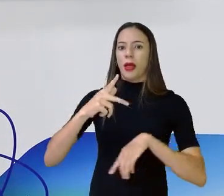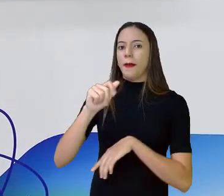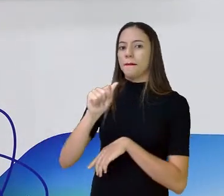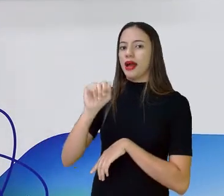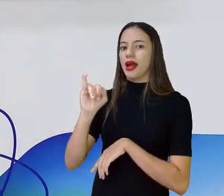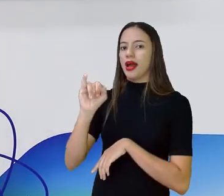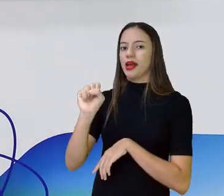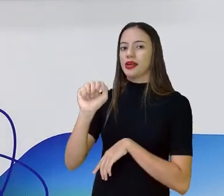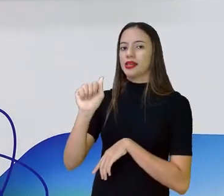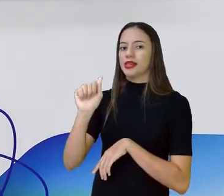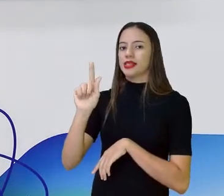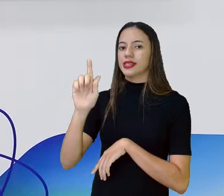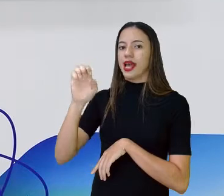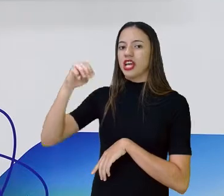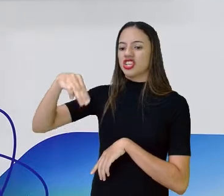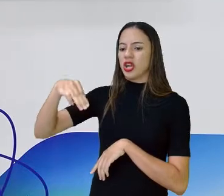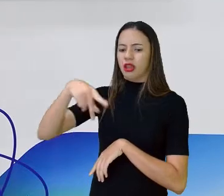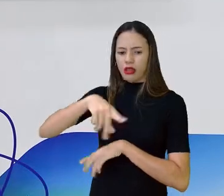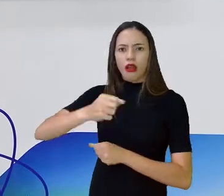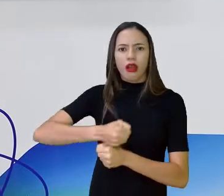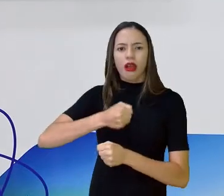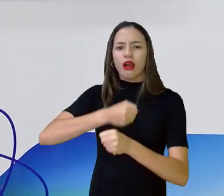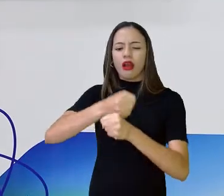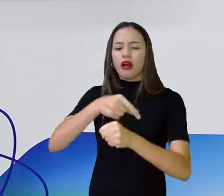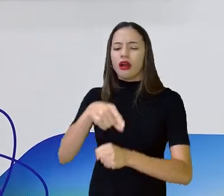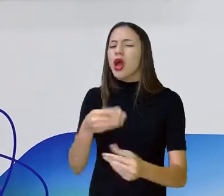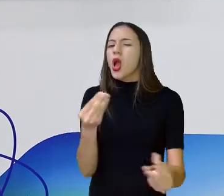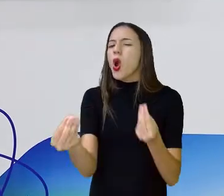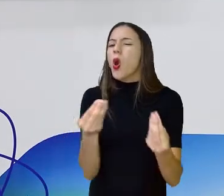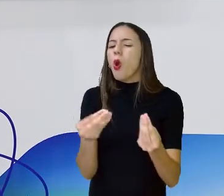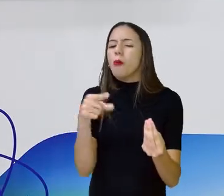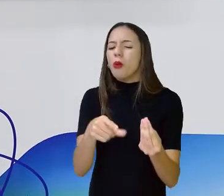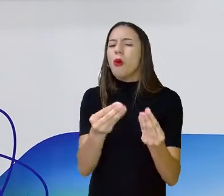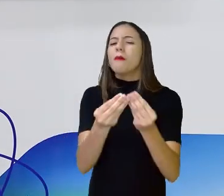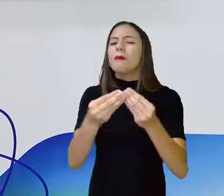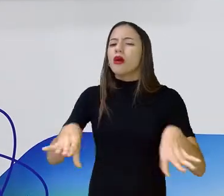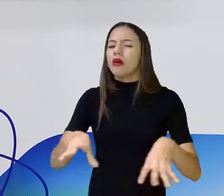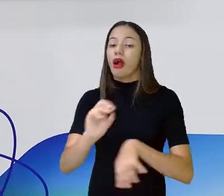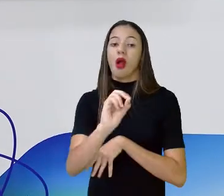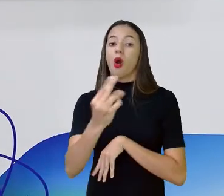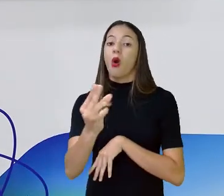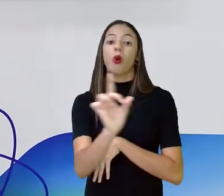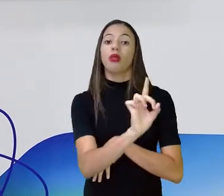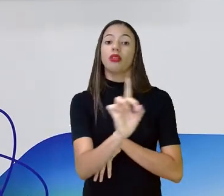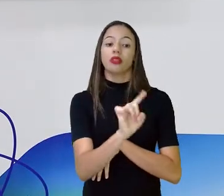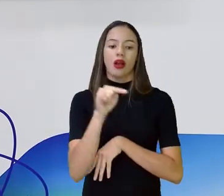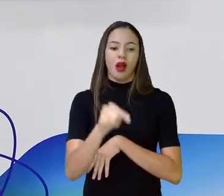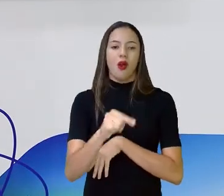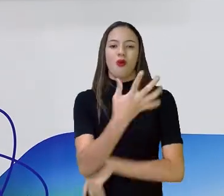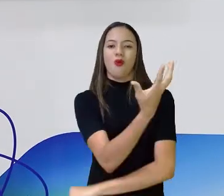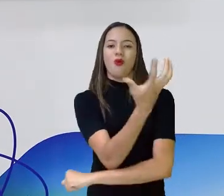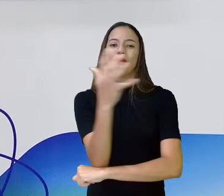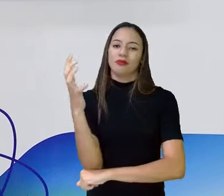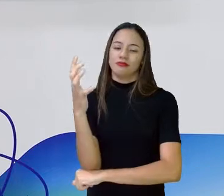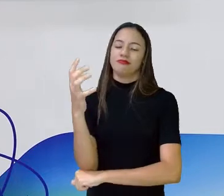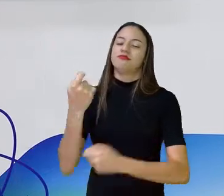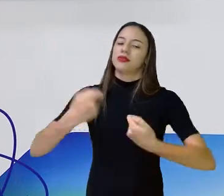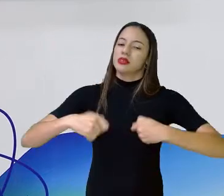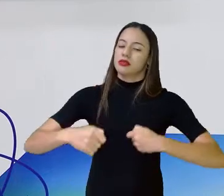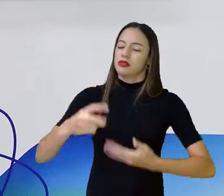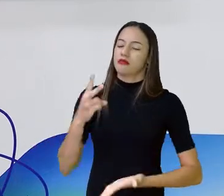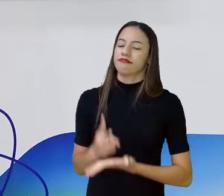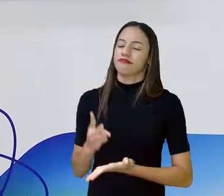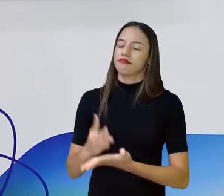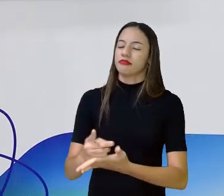construída, como que isso vai afetar ou não o meio ambiente. Então a gente precisa estar sempre